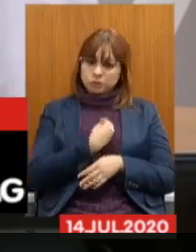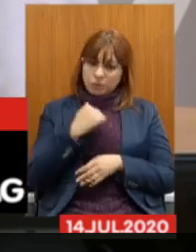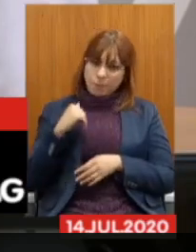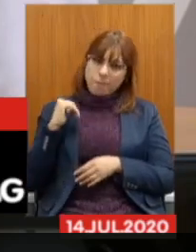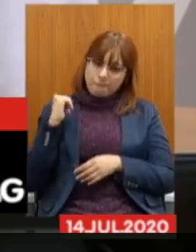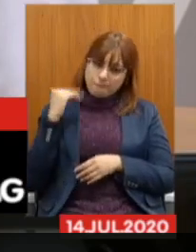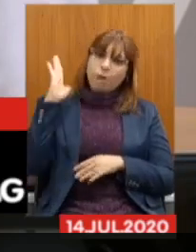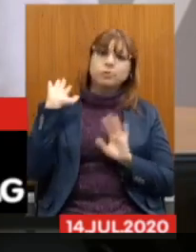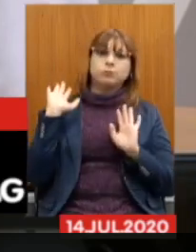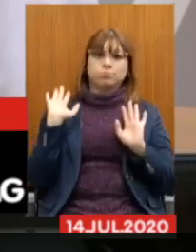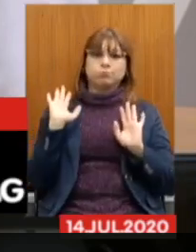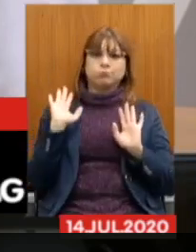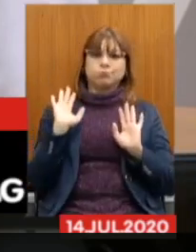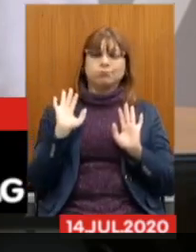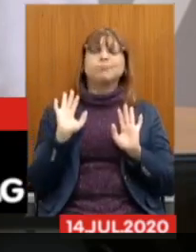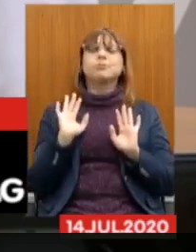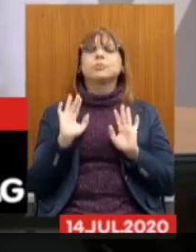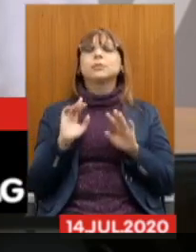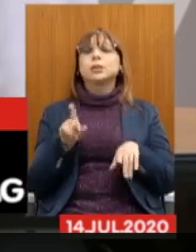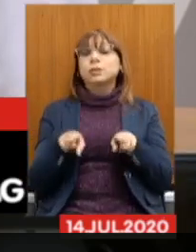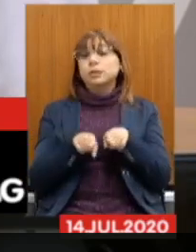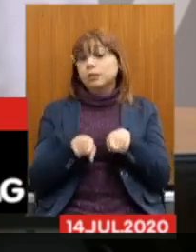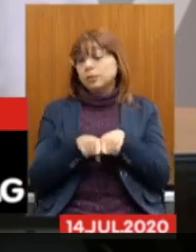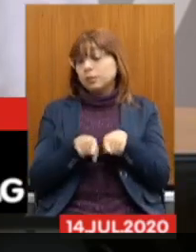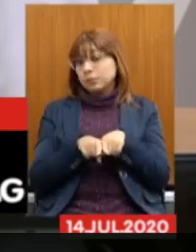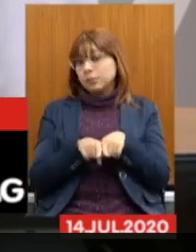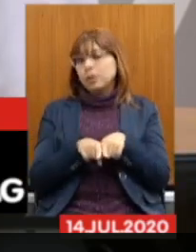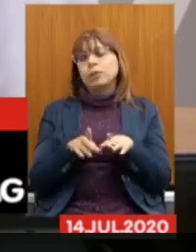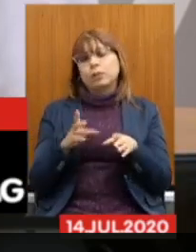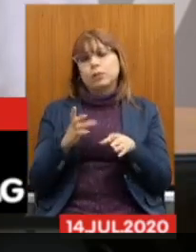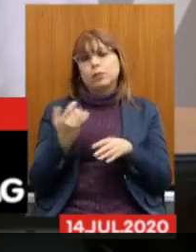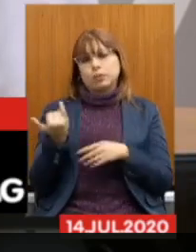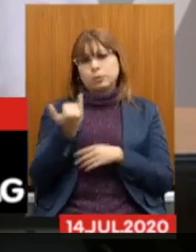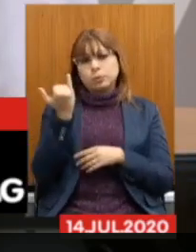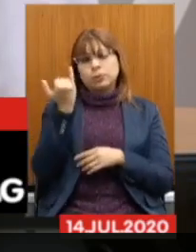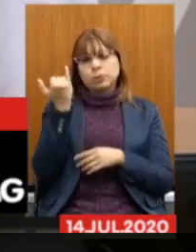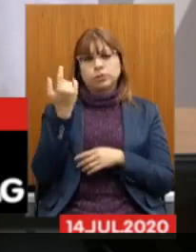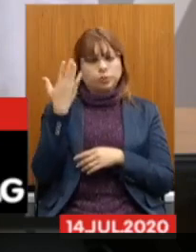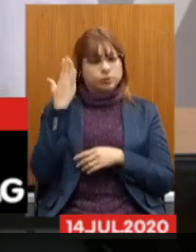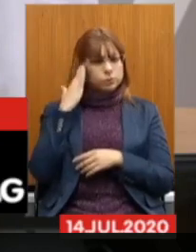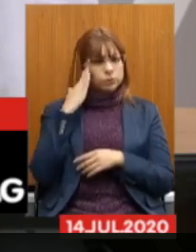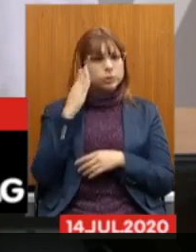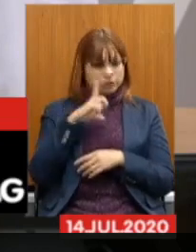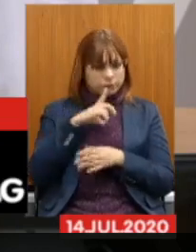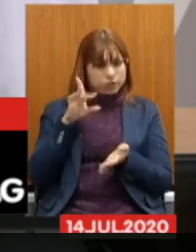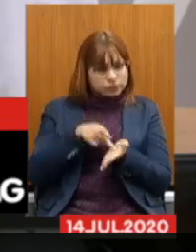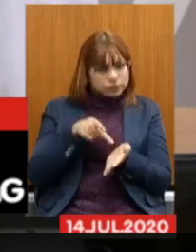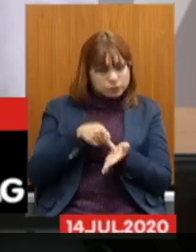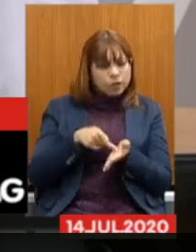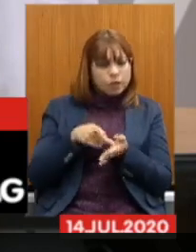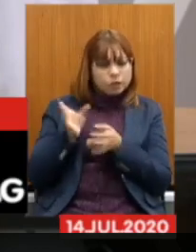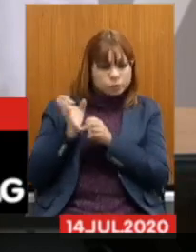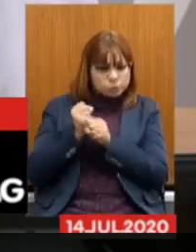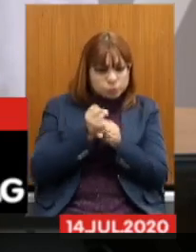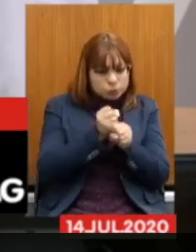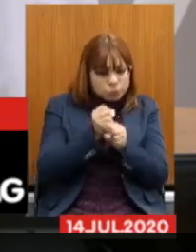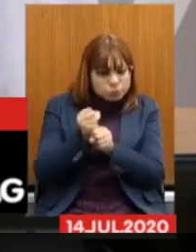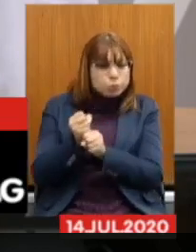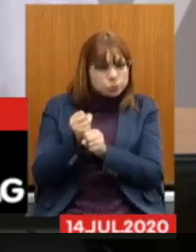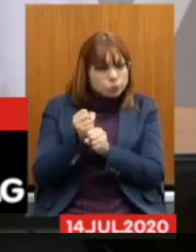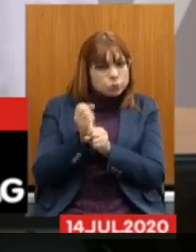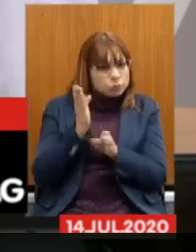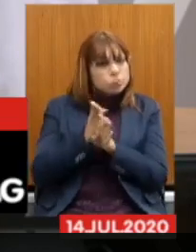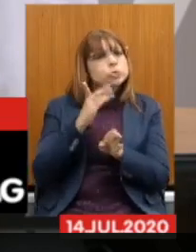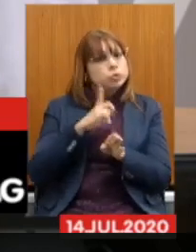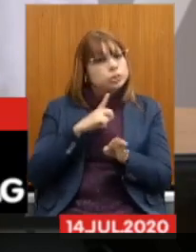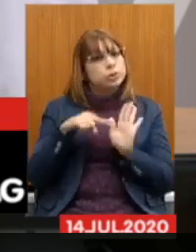Também é matematicamente inegável a existência de um déficit. Mas a pergunta que se mostra imperiosa é